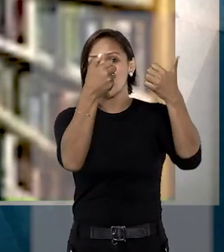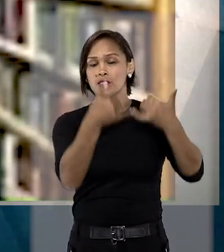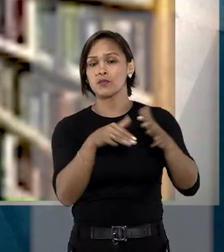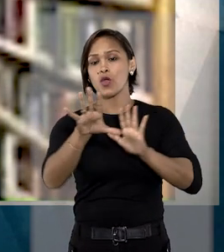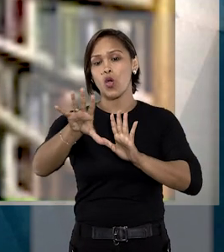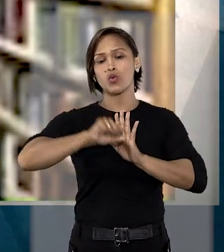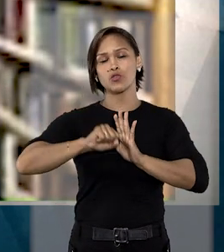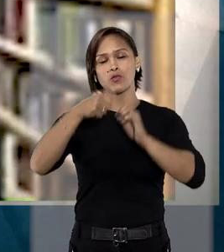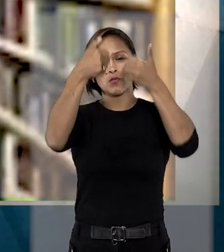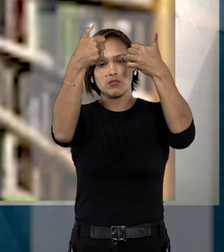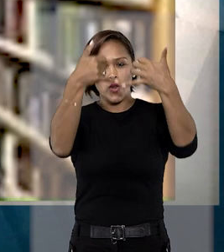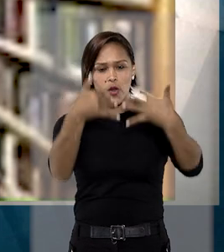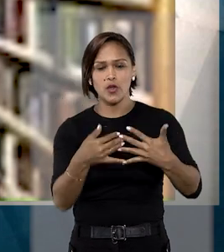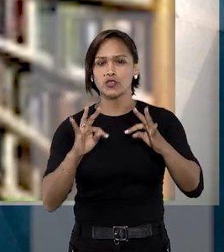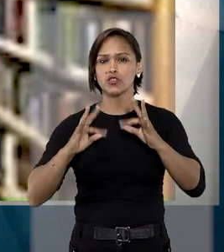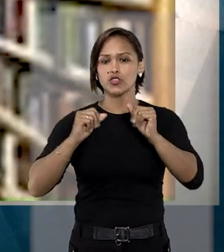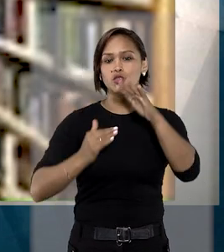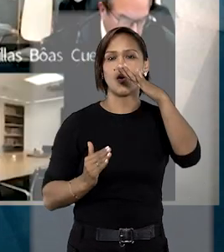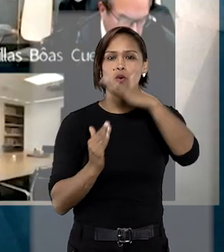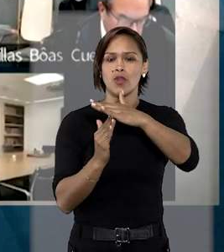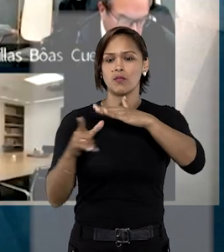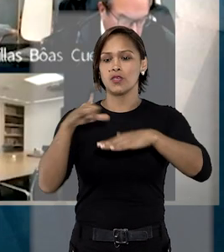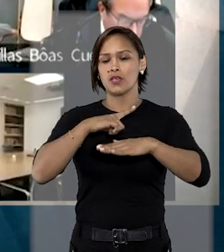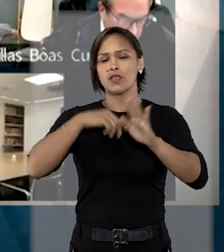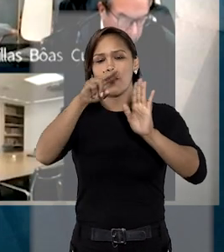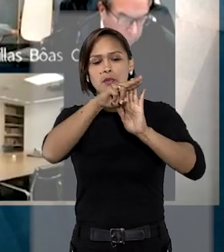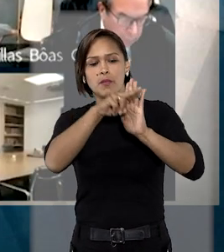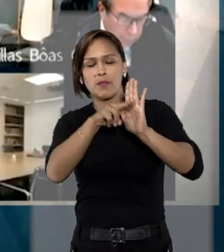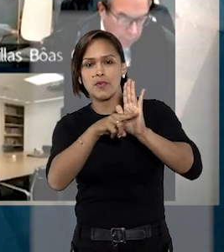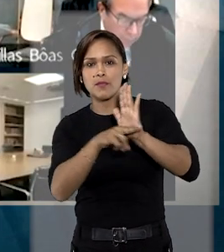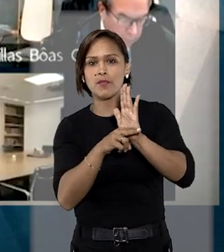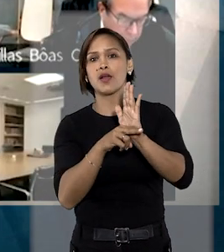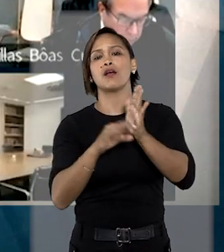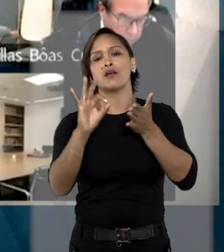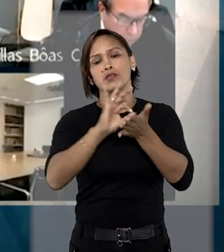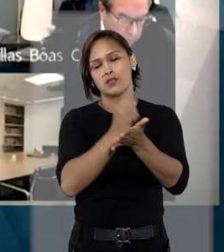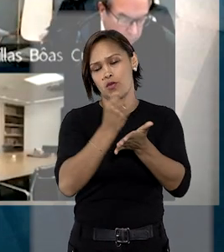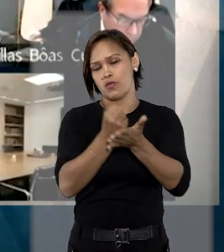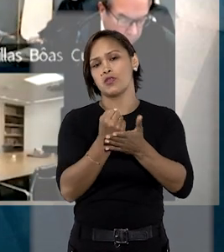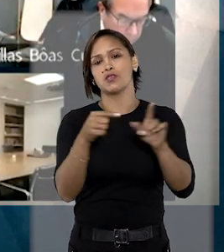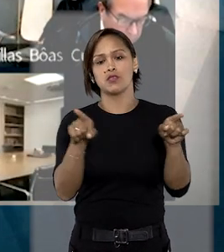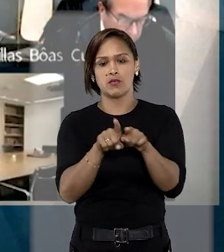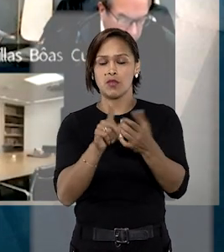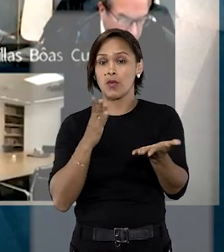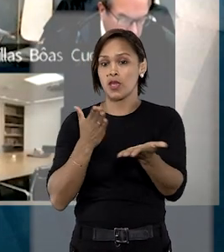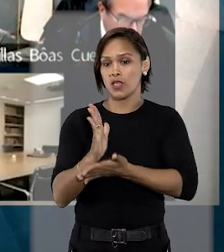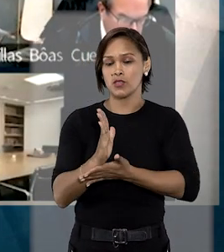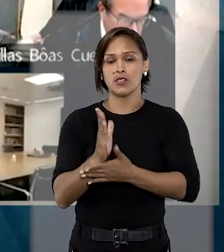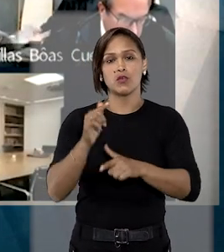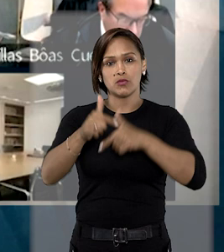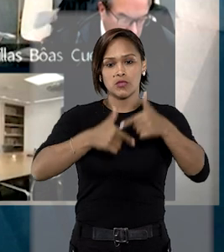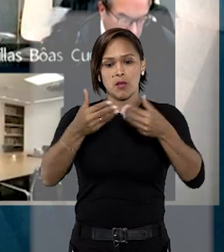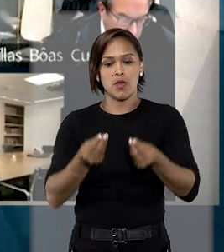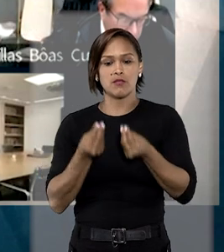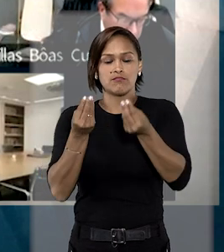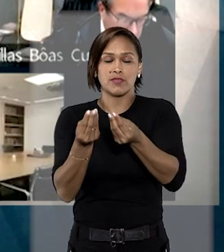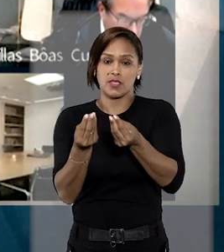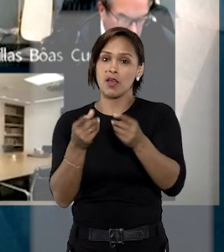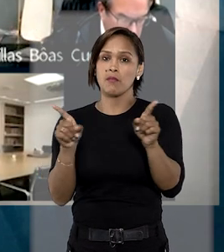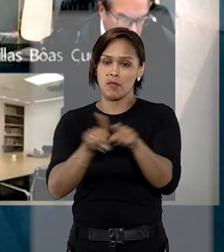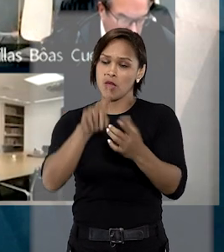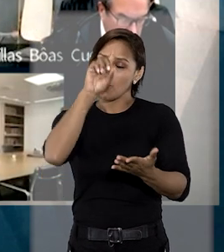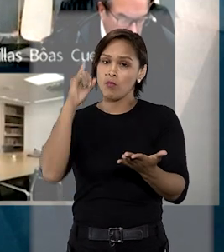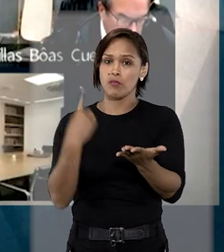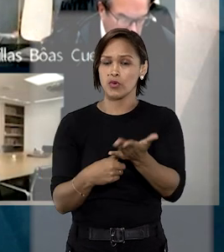consumidor ser esclarecido dessa limitação em todas as fases da contratação e da execução dos serviços, para assim